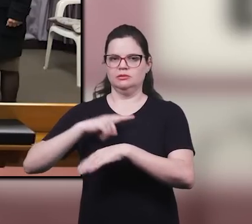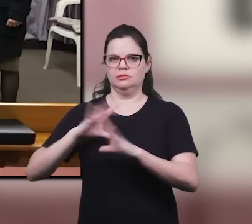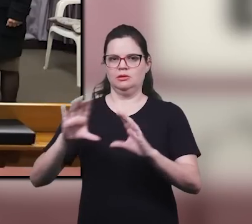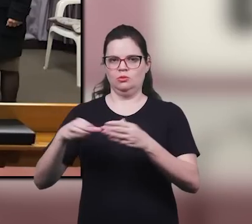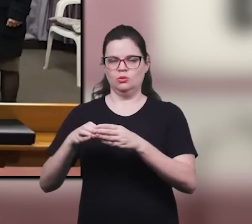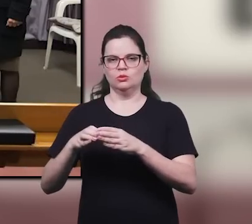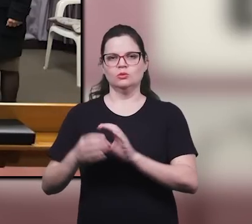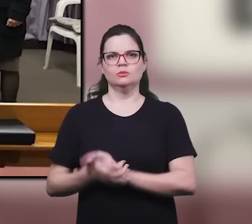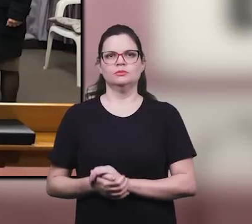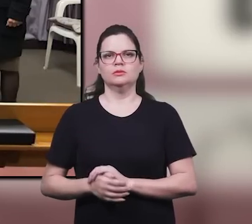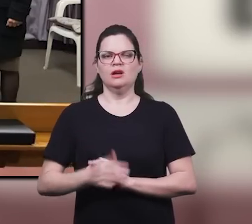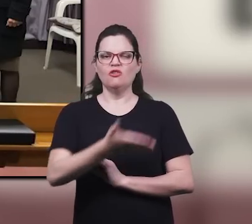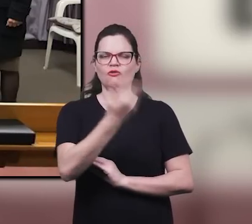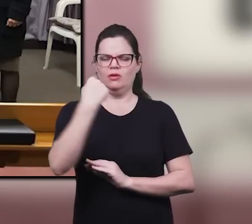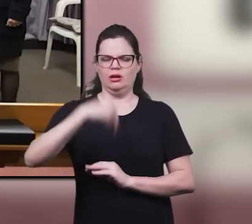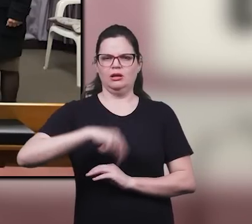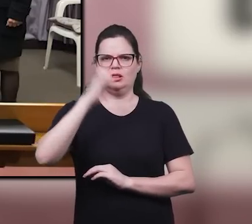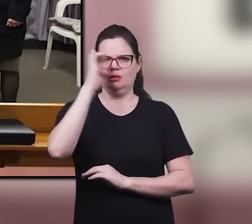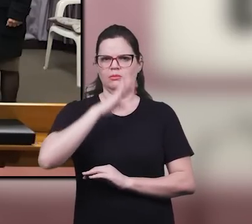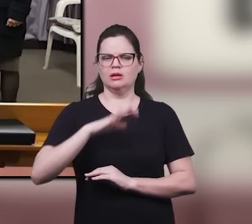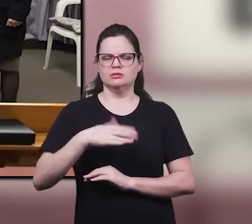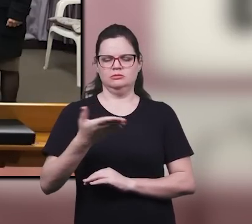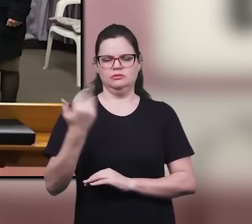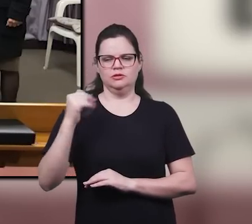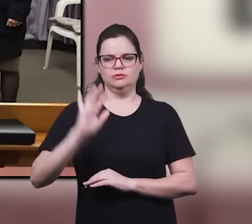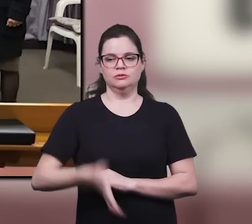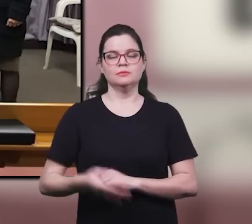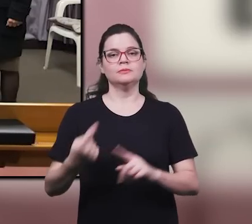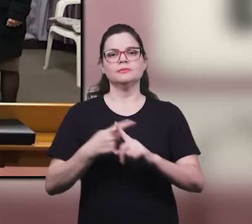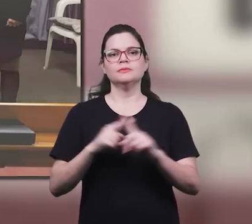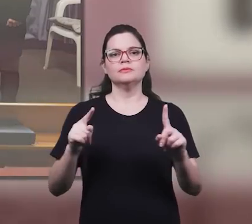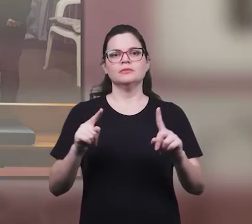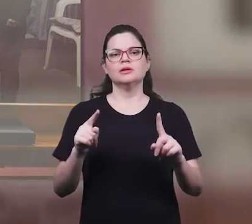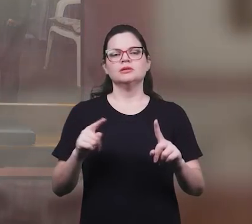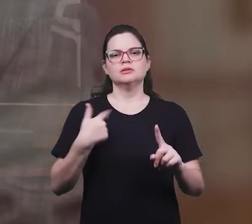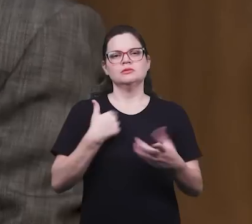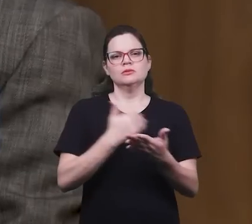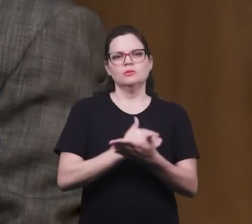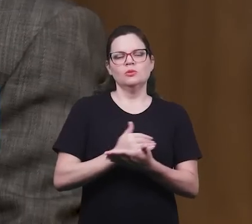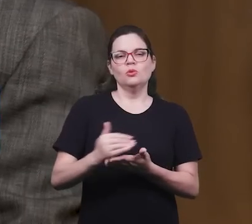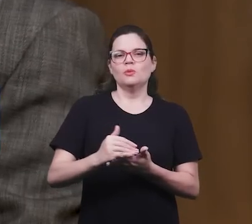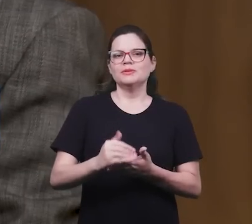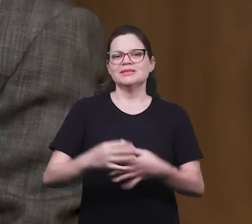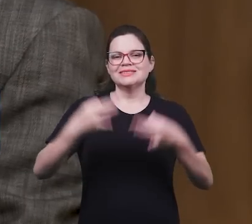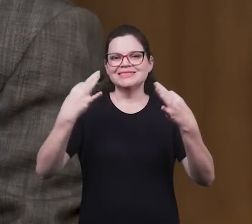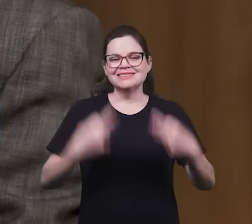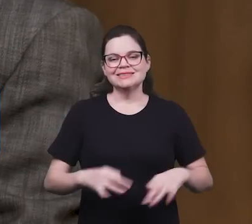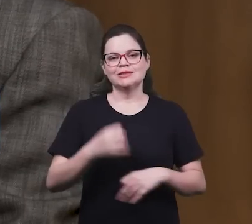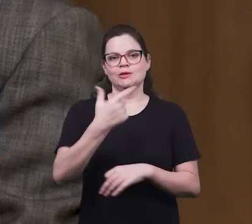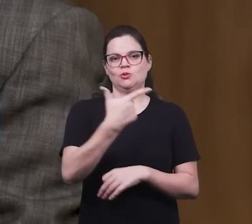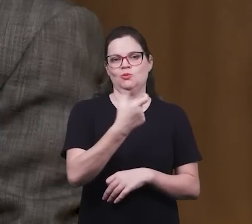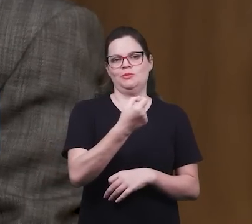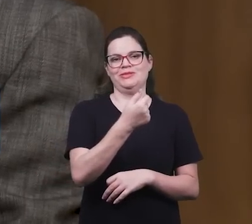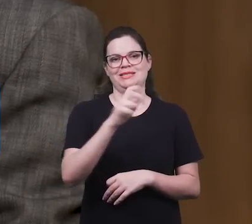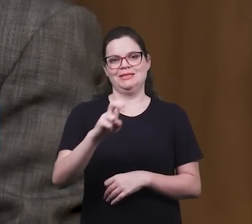já estiveram aqui no Brasil recentemente. Mas o meu grande trabalho eu comecei em 2005 na África.